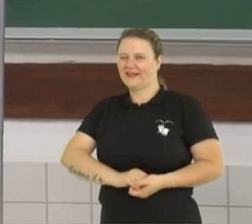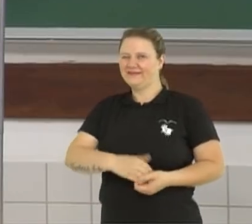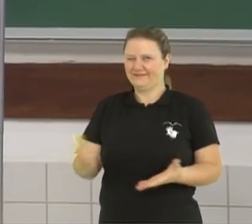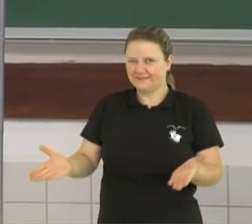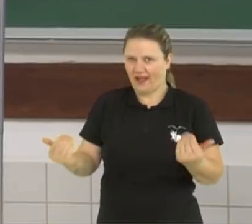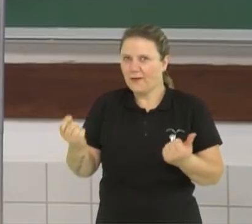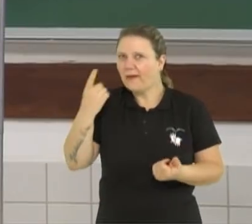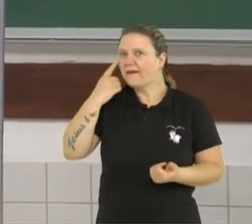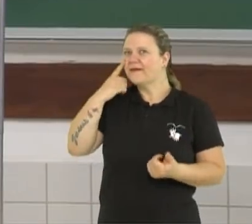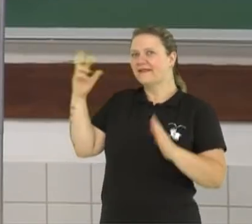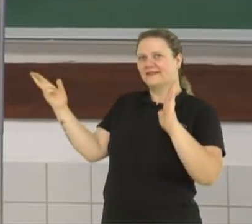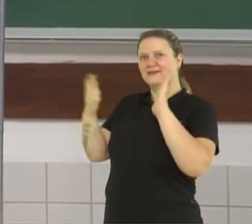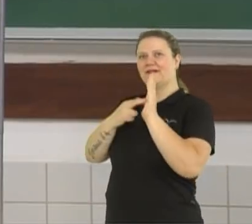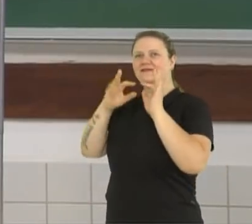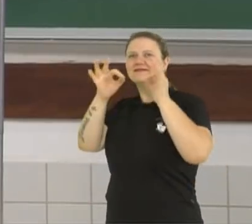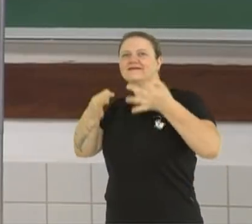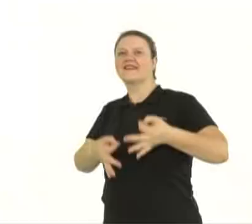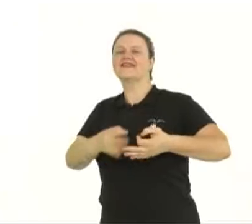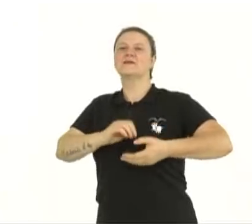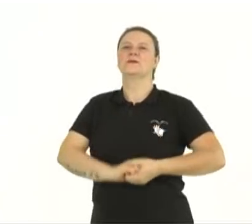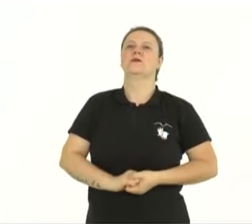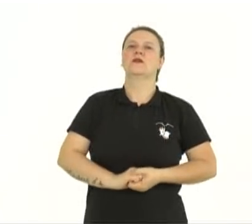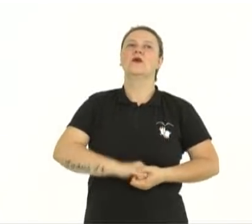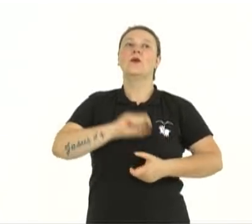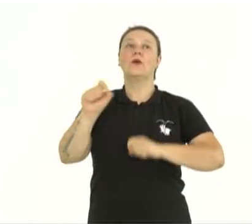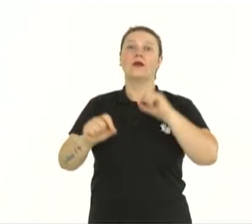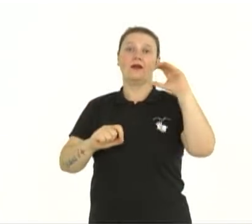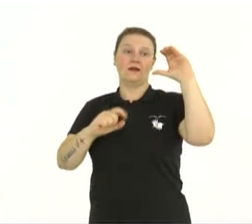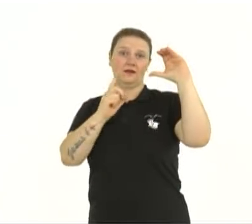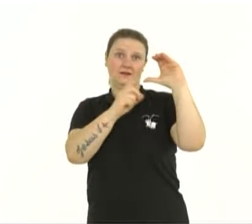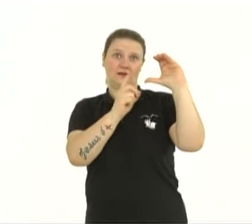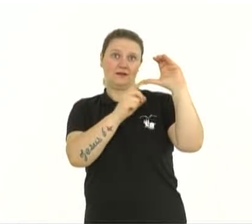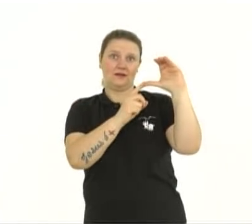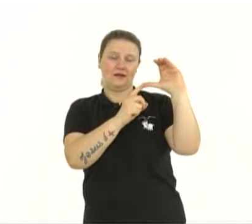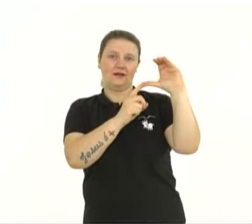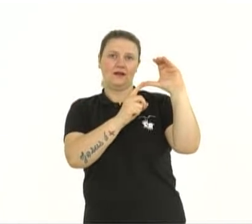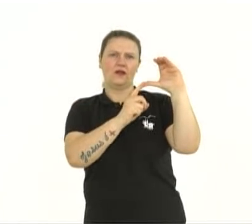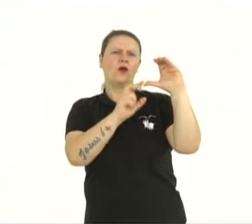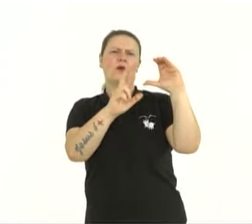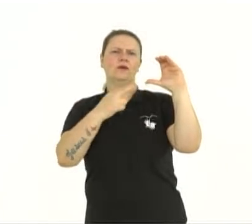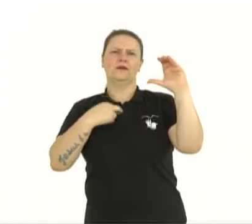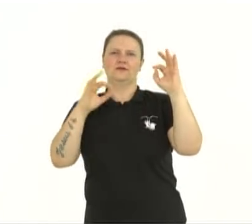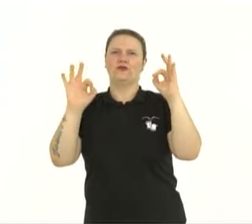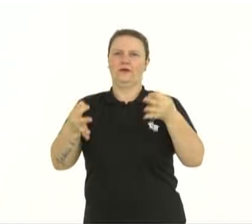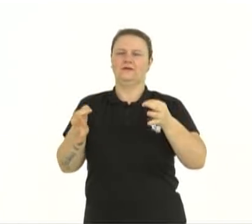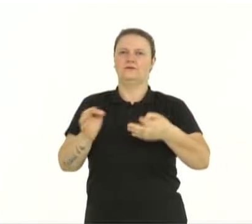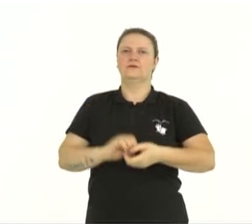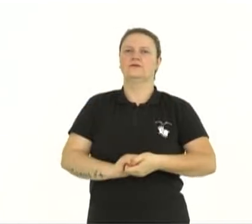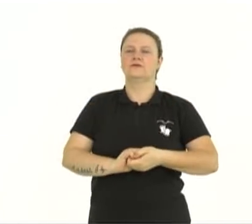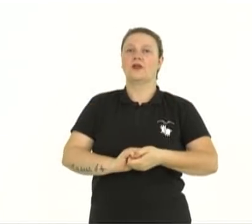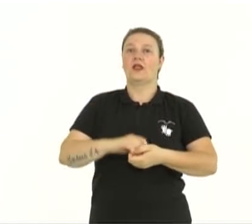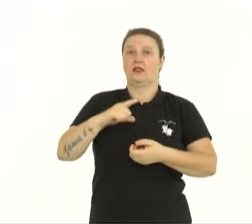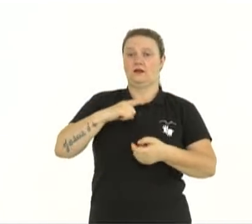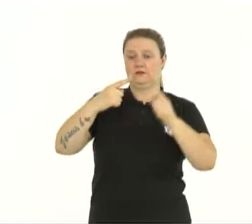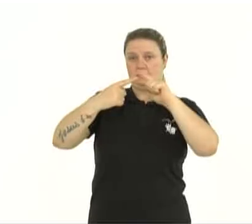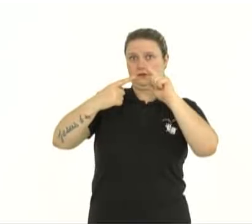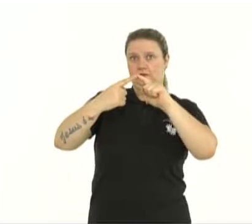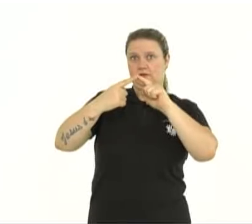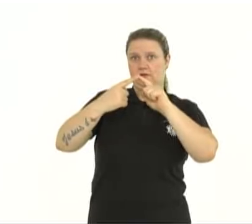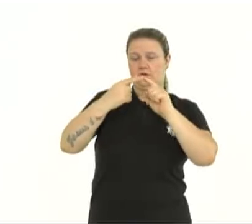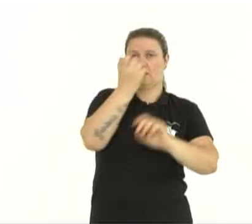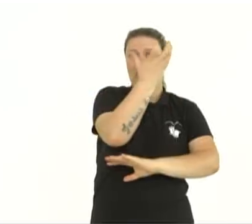Vamos ver a resposta correta? A correta, então, é a letra C. As práticas corporais de aventura são divididas em